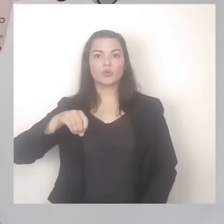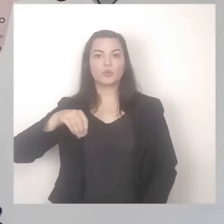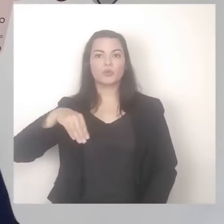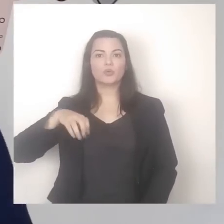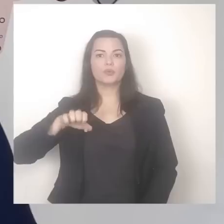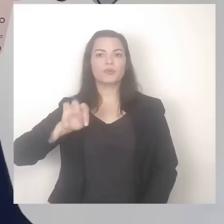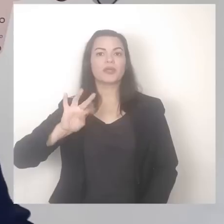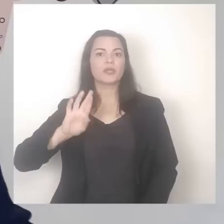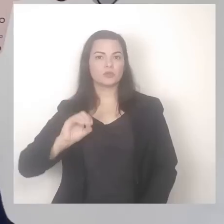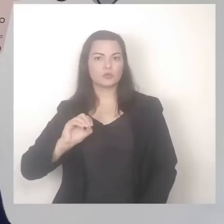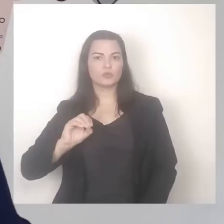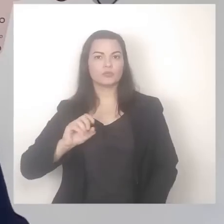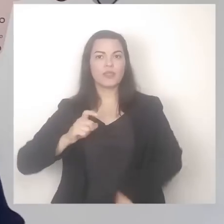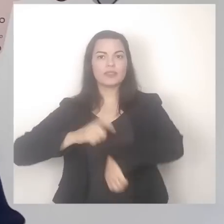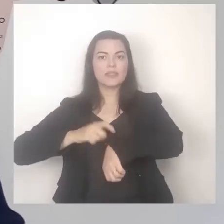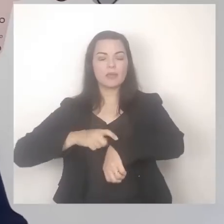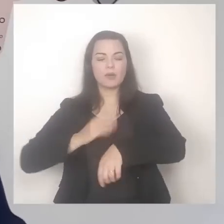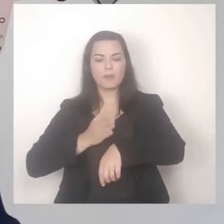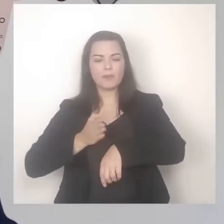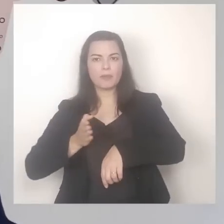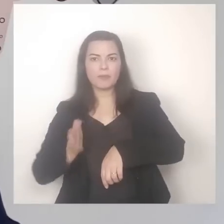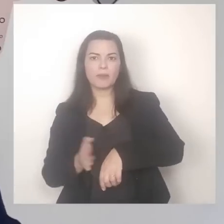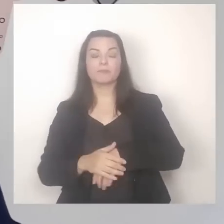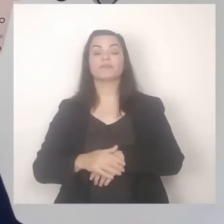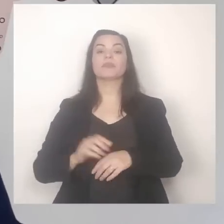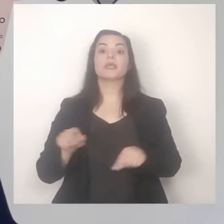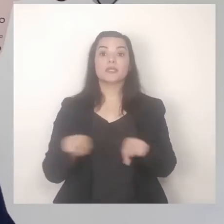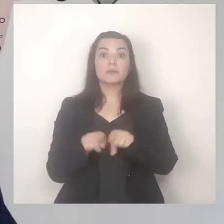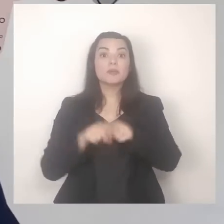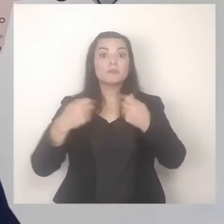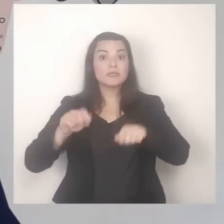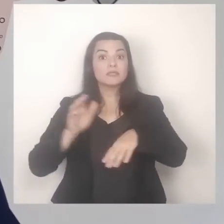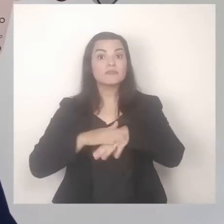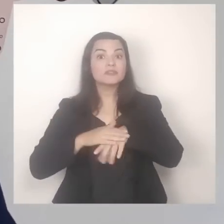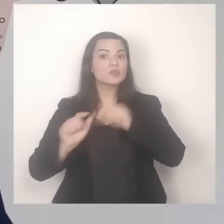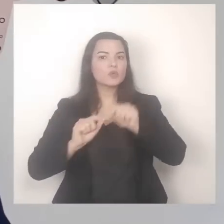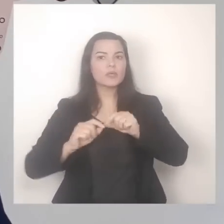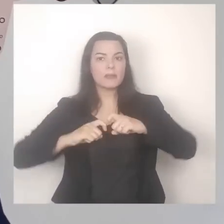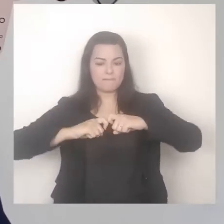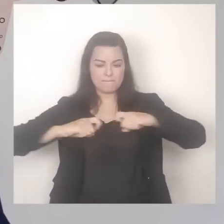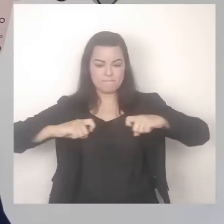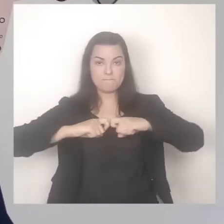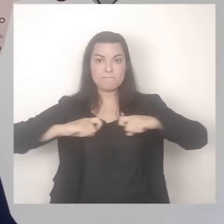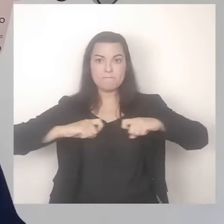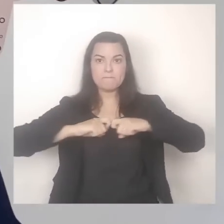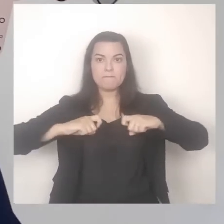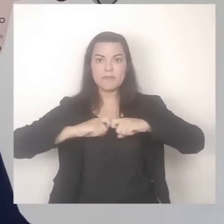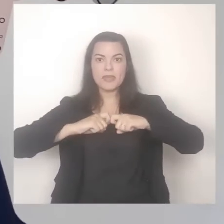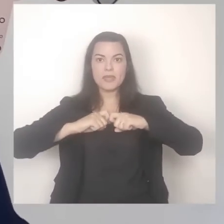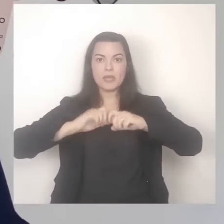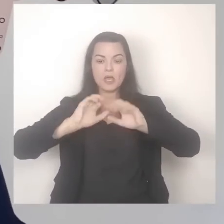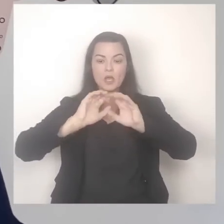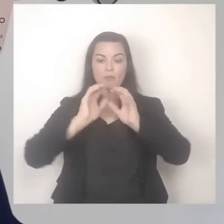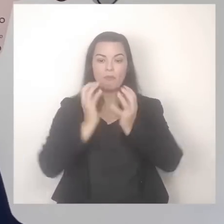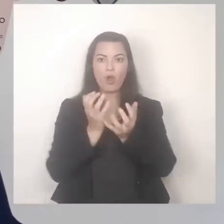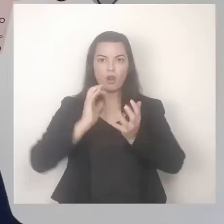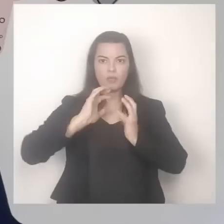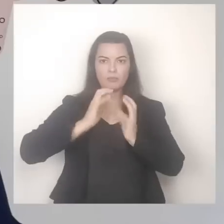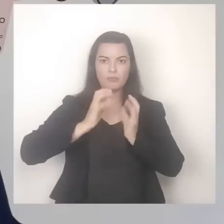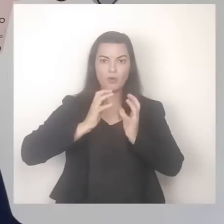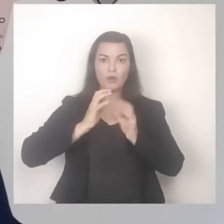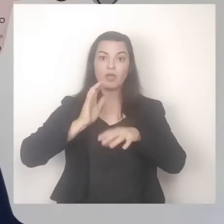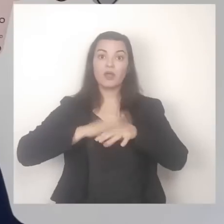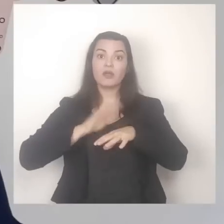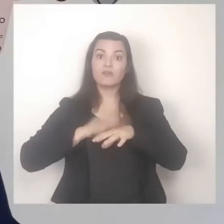mesmo, tá bom? E você vai precisar montar o seguinte: uma bola de meia formada por 2 pares